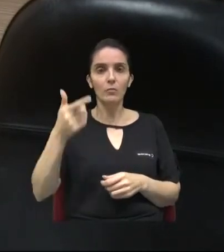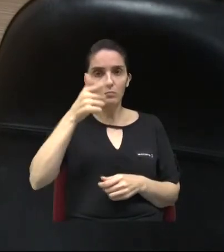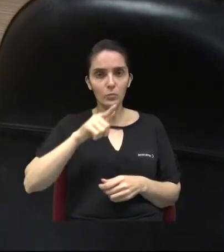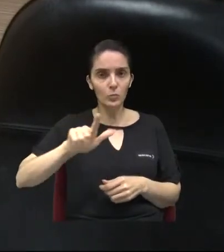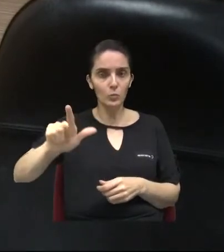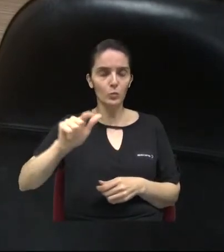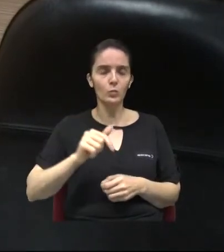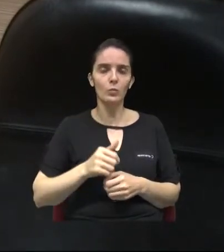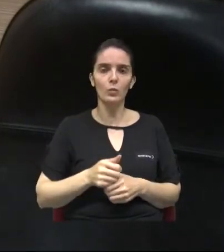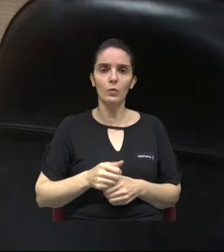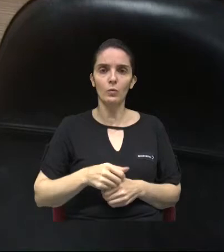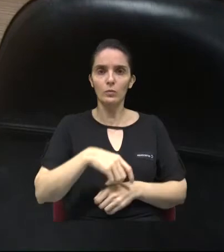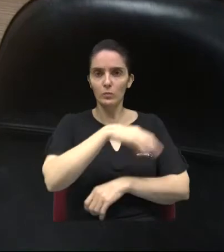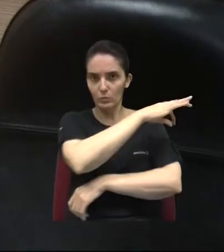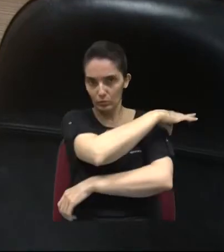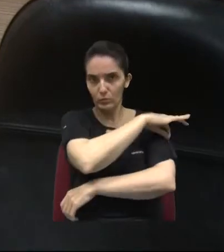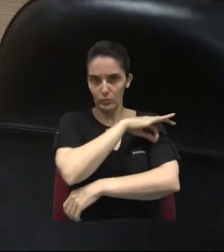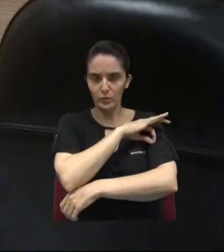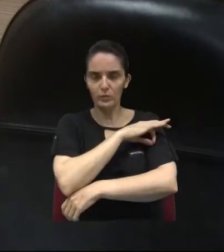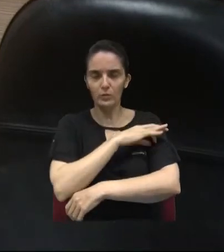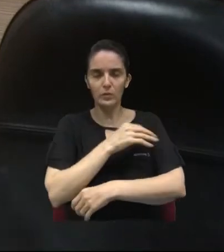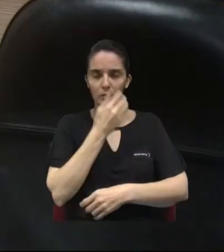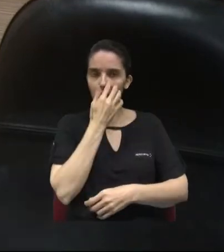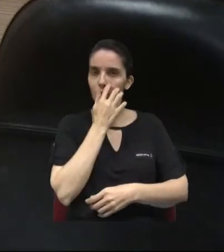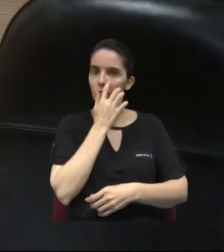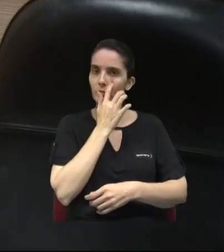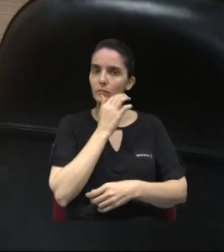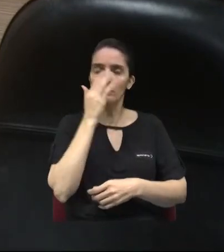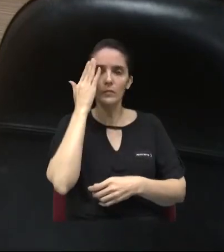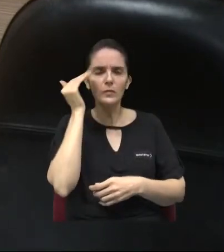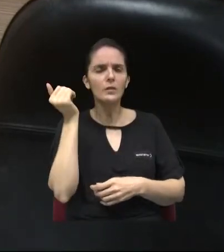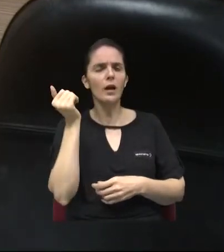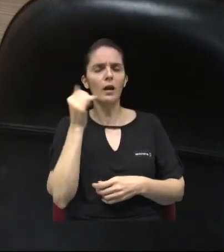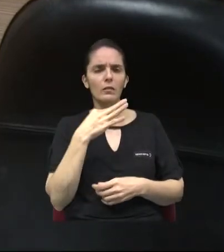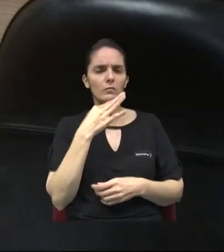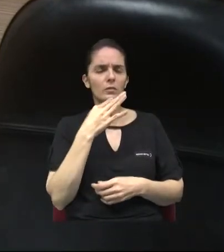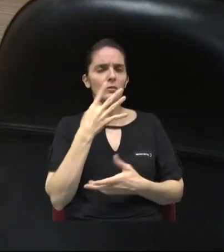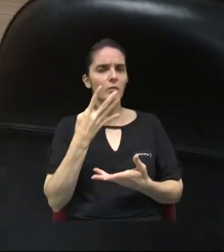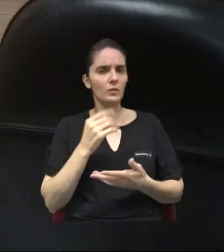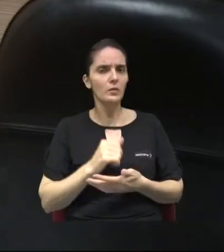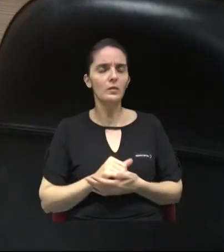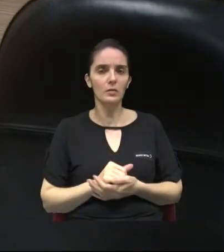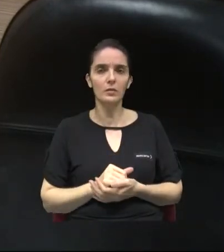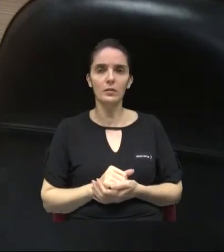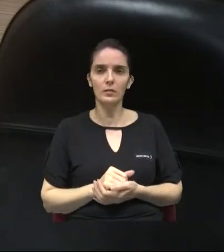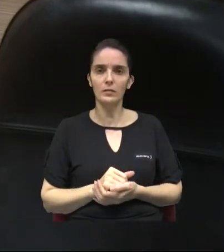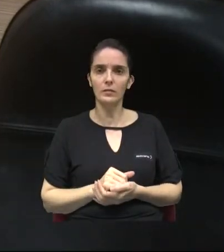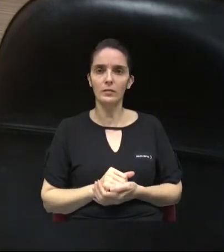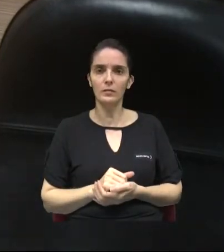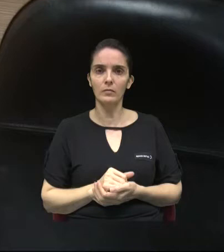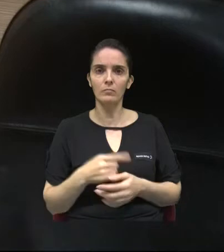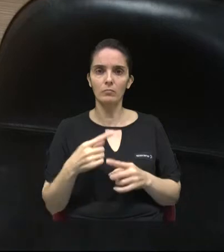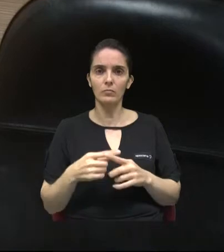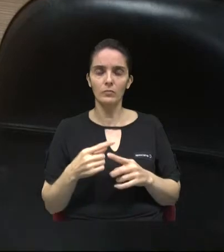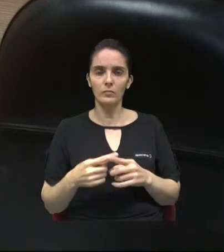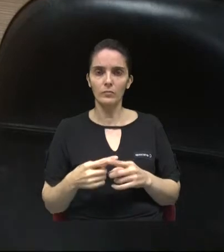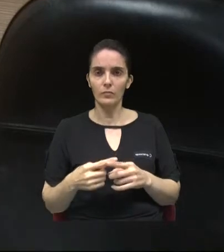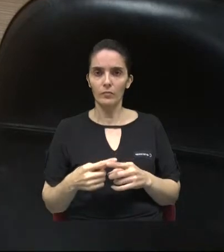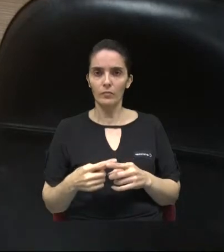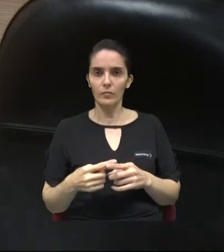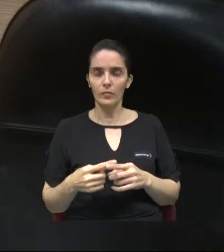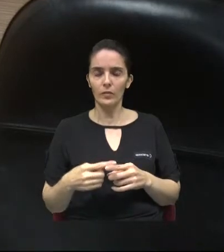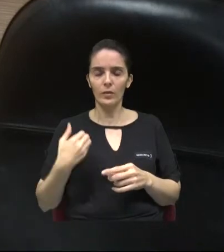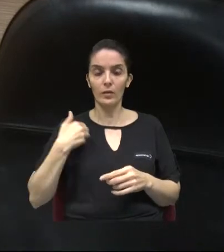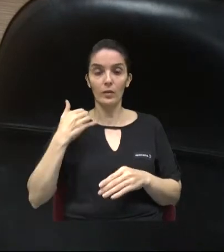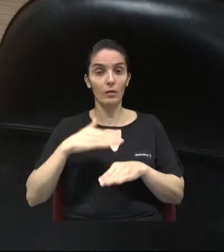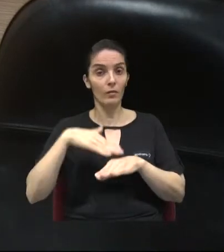Assembleia Legislativa, em vários cargos, deve ter acompanhado, um pouquinho mais velho que eu, deve ter